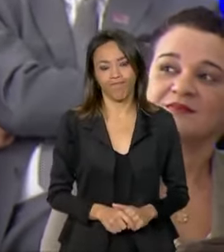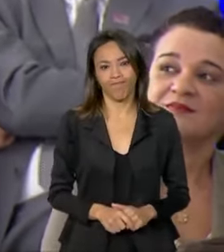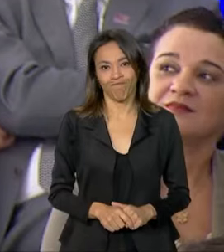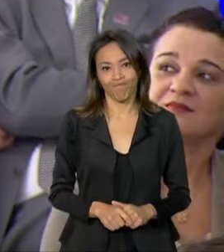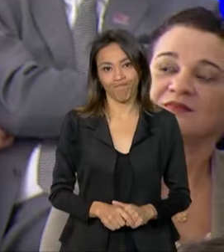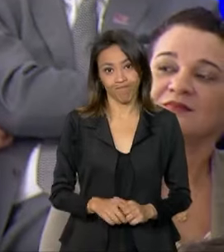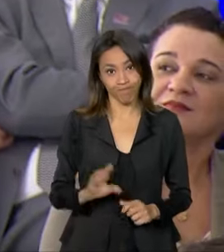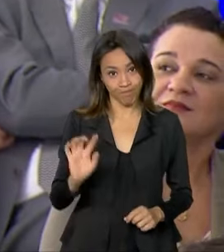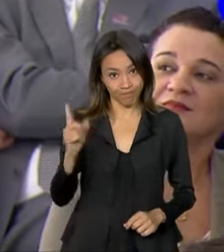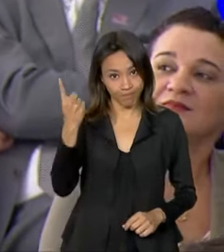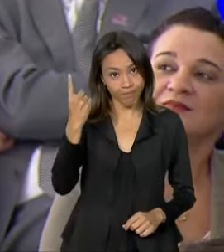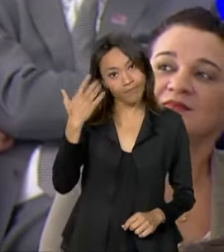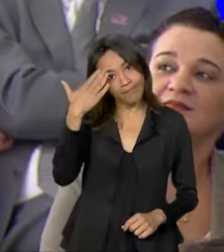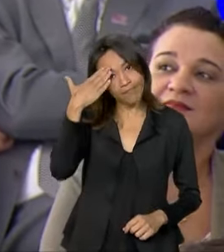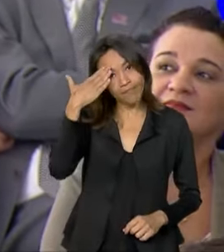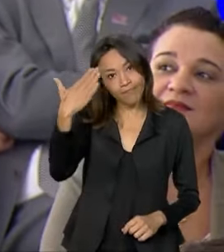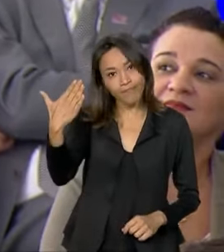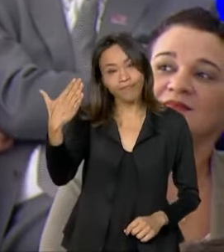agradecendo